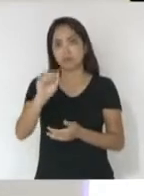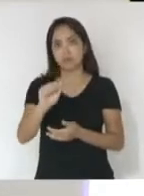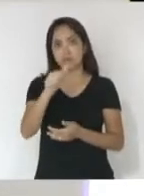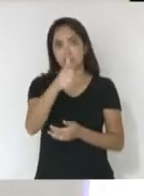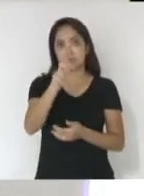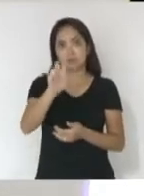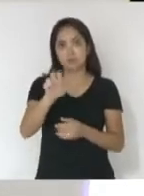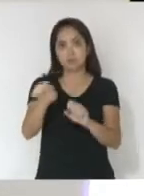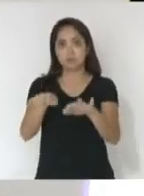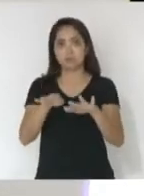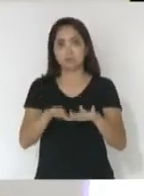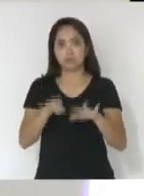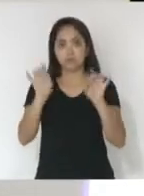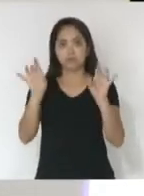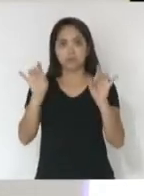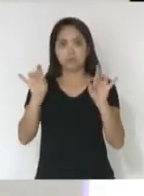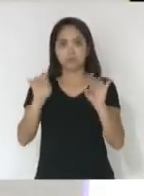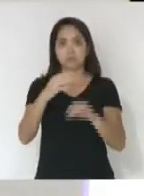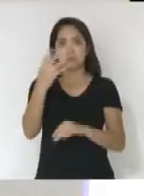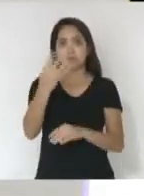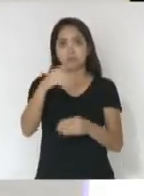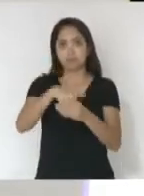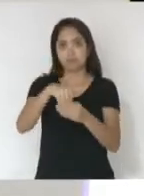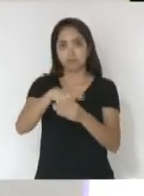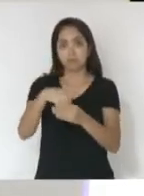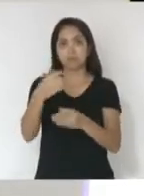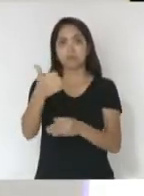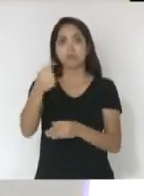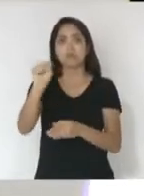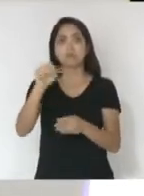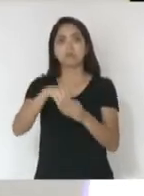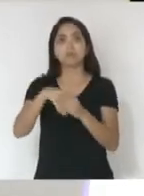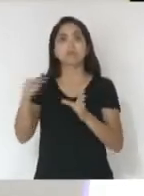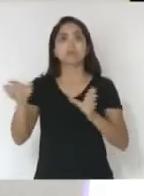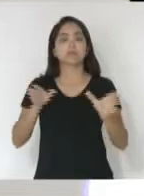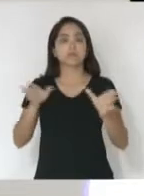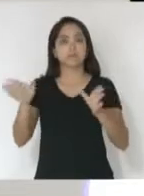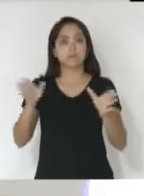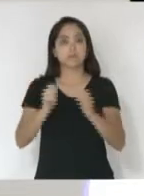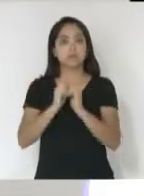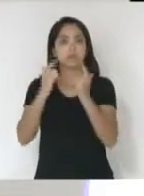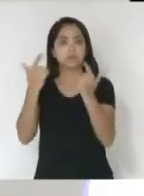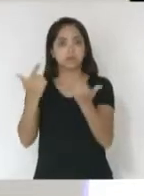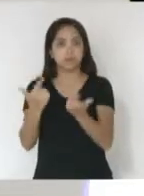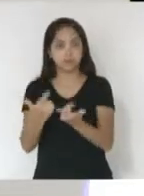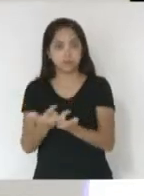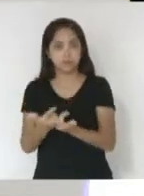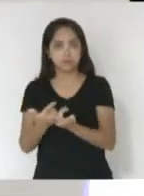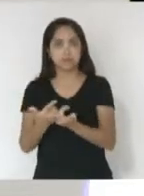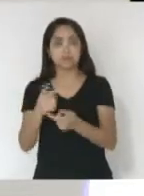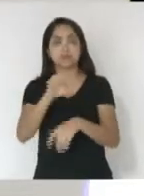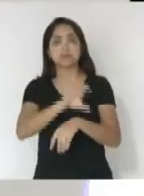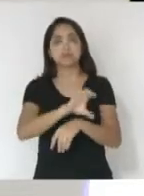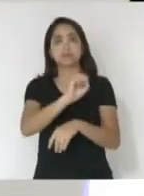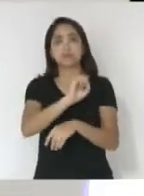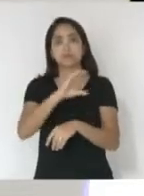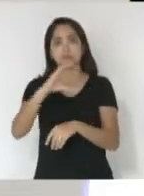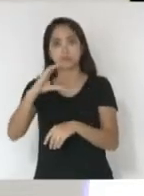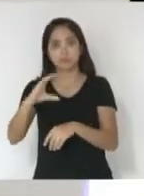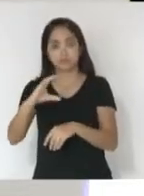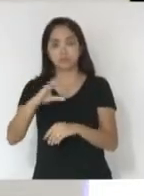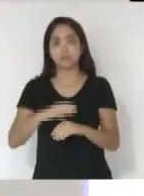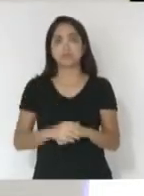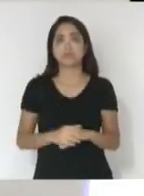15ª sessão extraordinária da 4ª sessão legislativa da 18ª legislatura da Assembleia Legislativa do Estado de